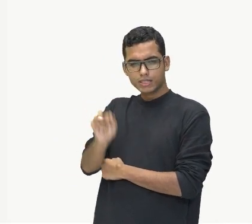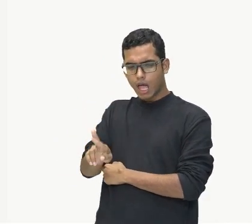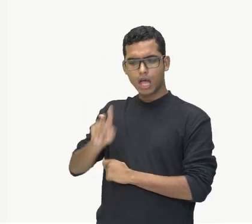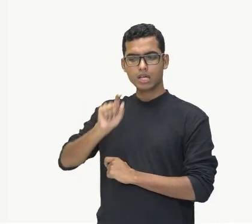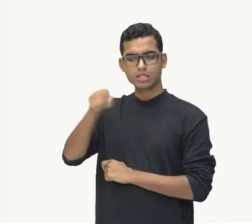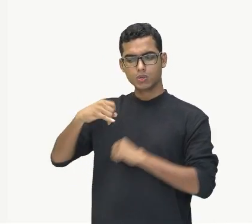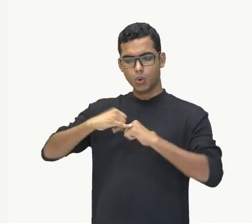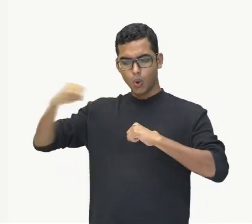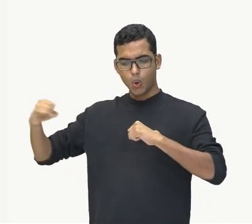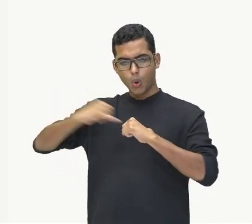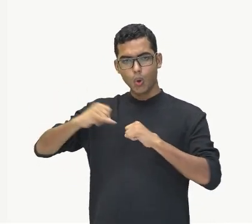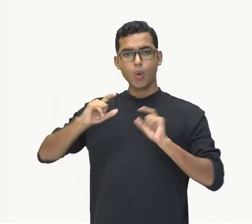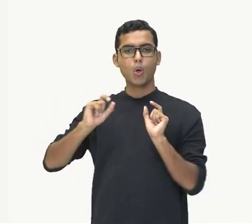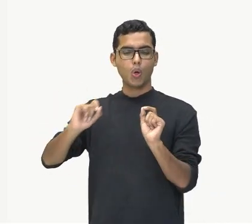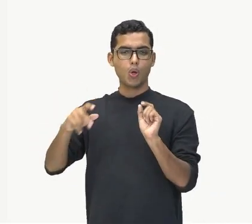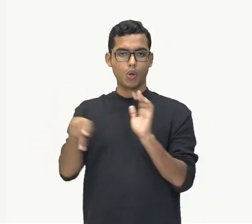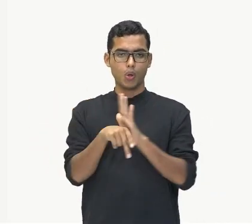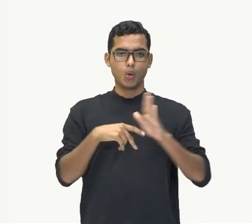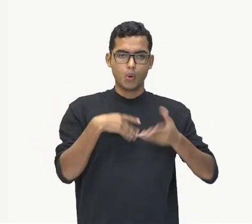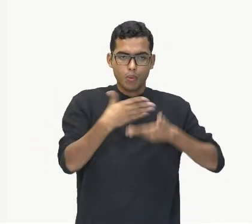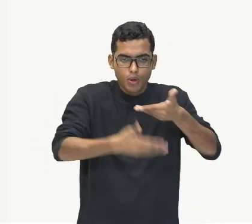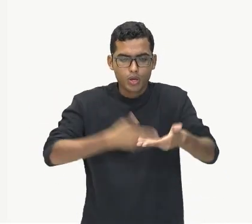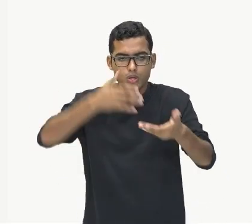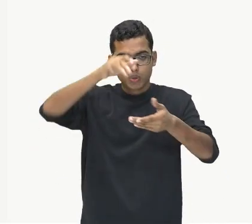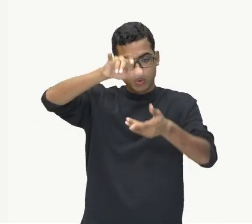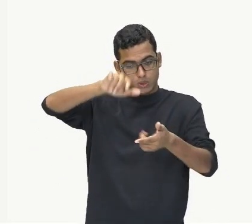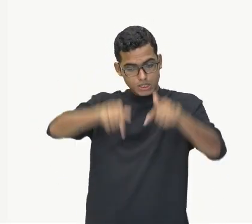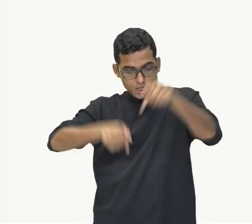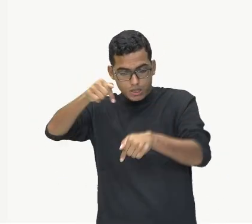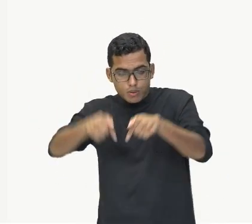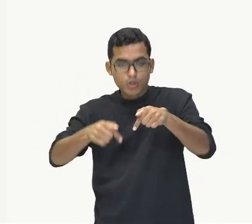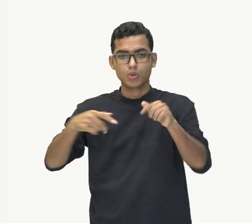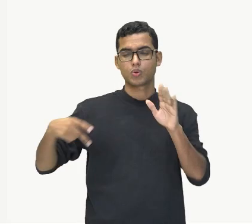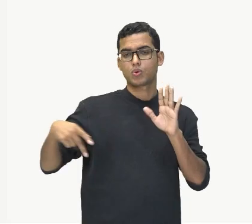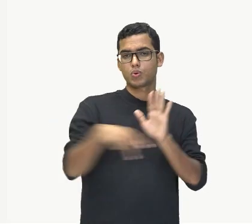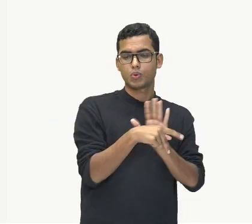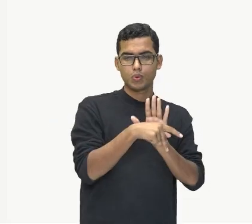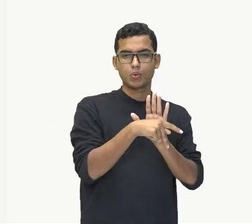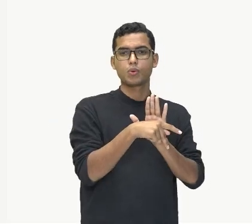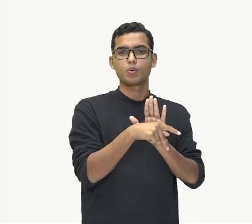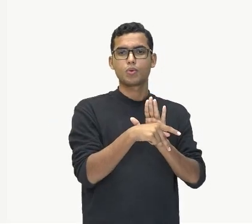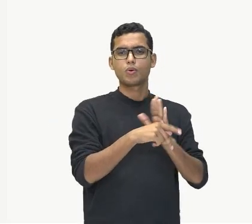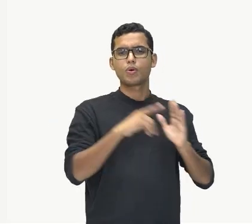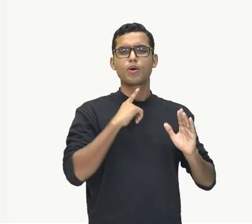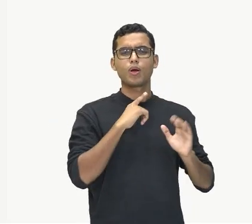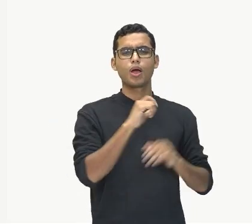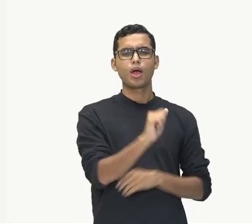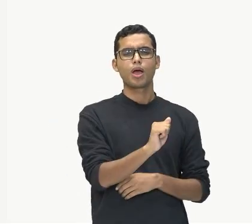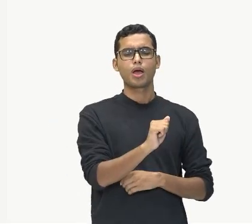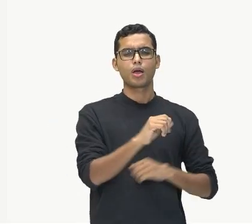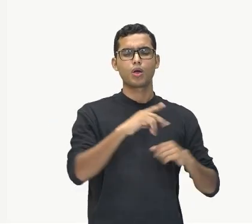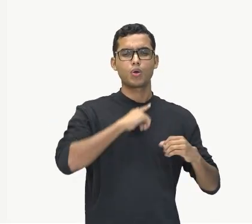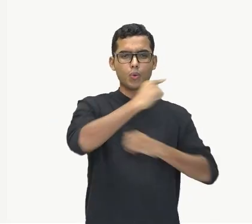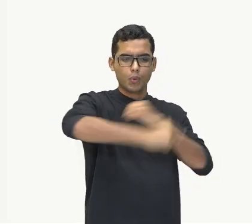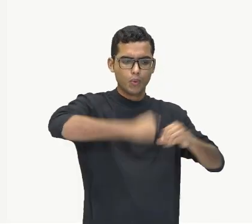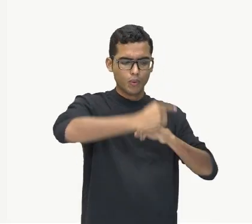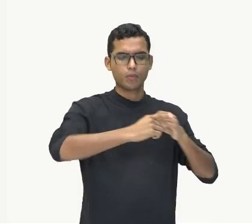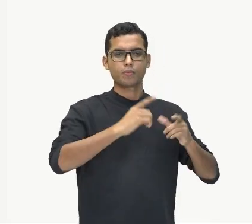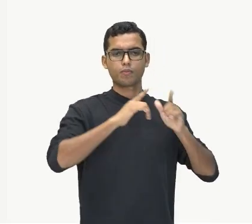um átomo neutro ele adquire carga elétrica, ou seja, um